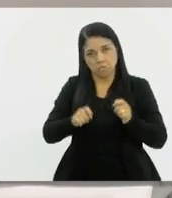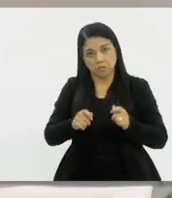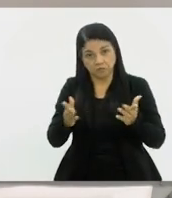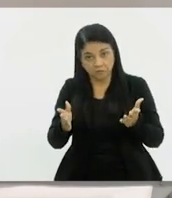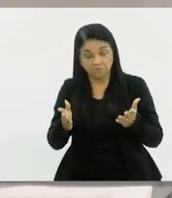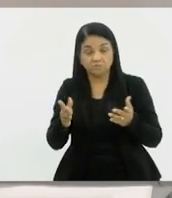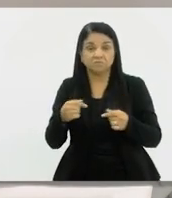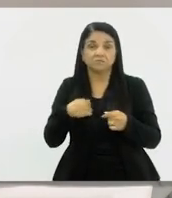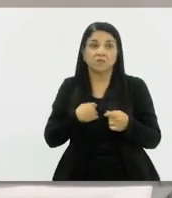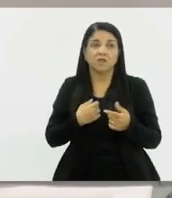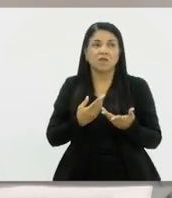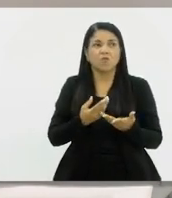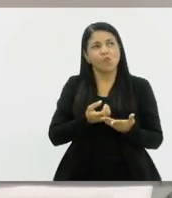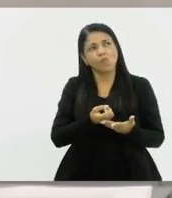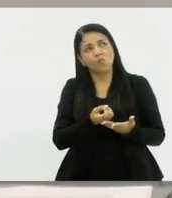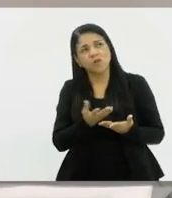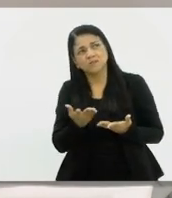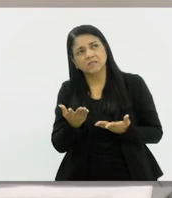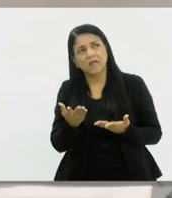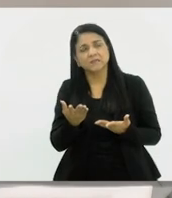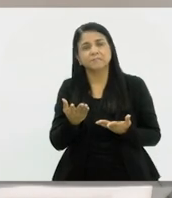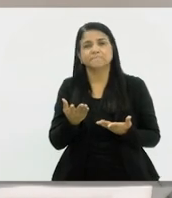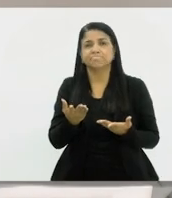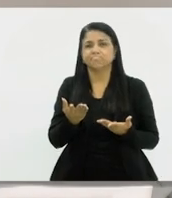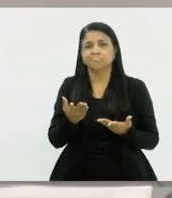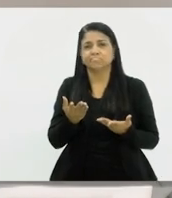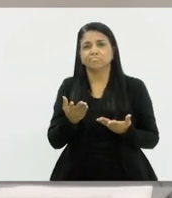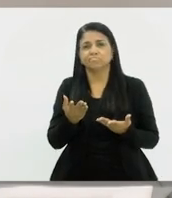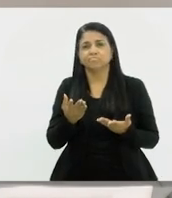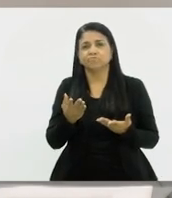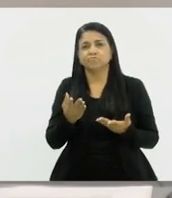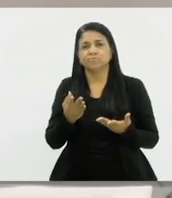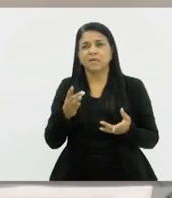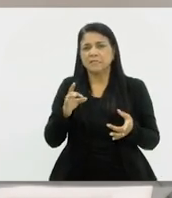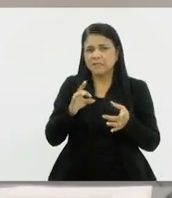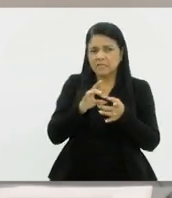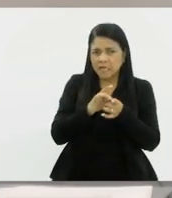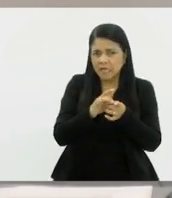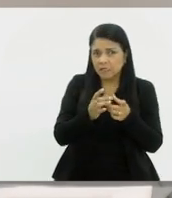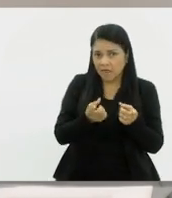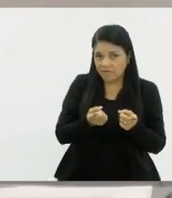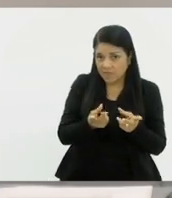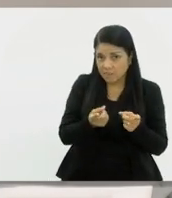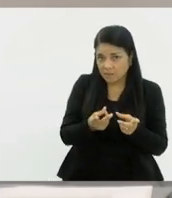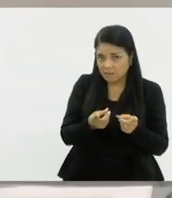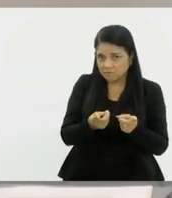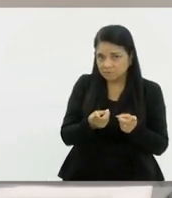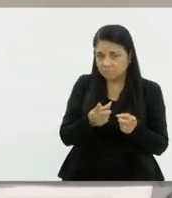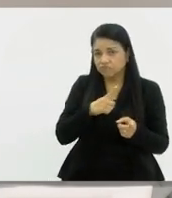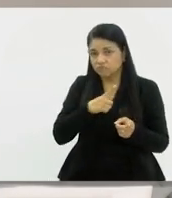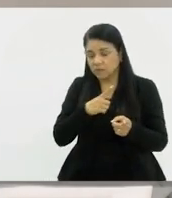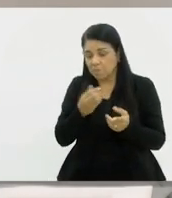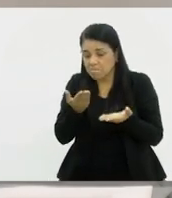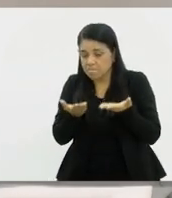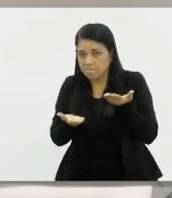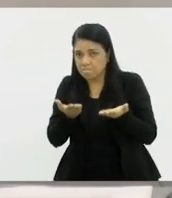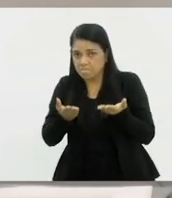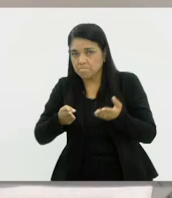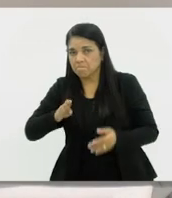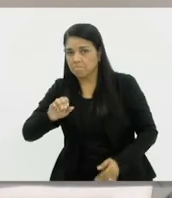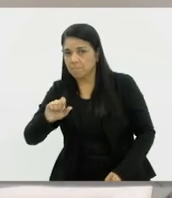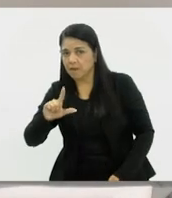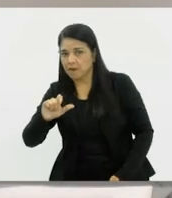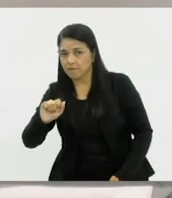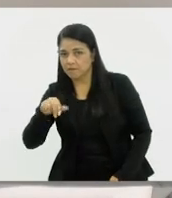quantidade porque você deveria dizer olha tá ligado ao comércio tem balança tem quer dizer não é só